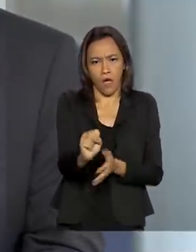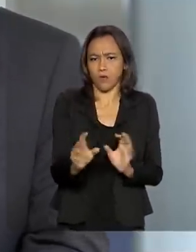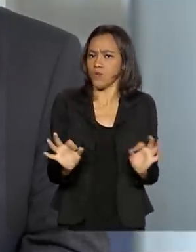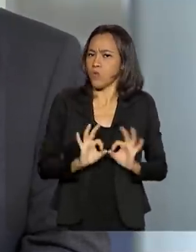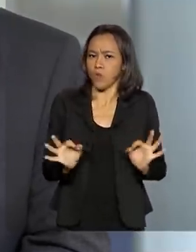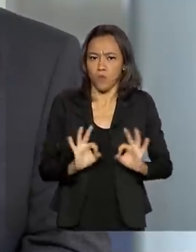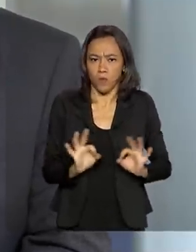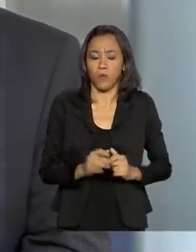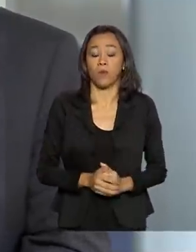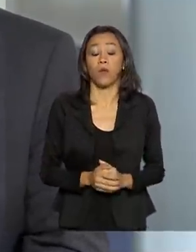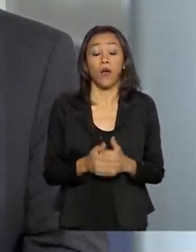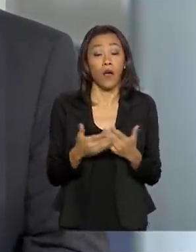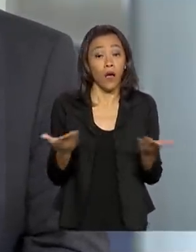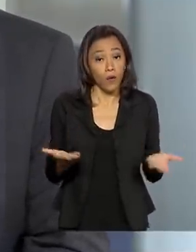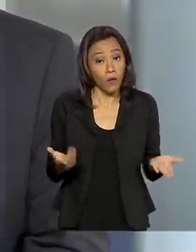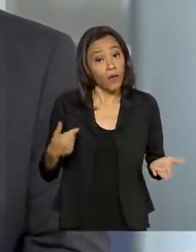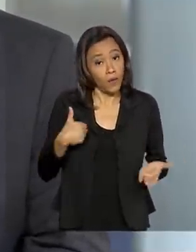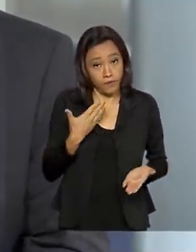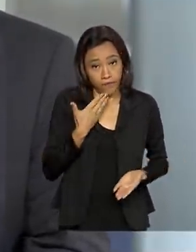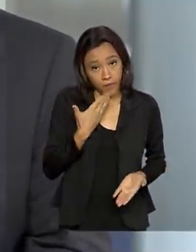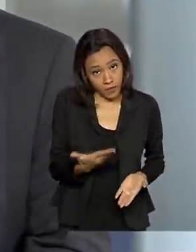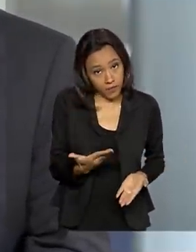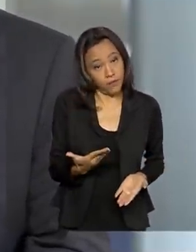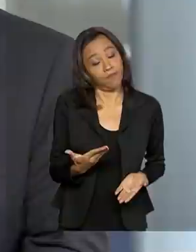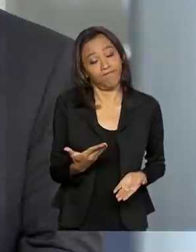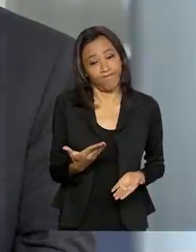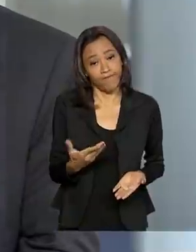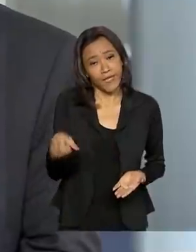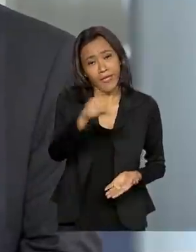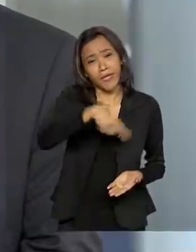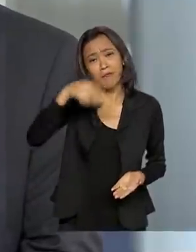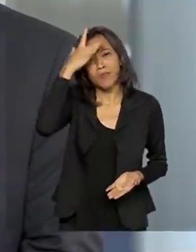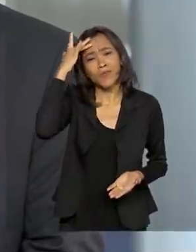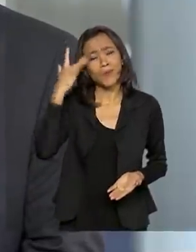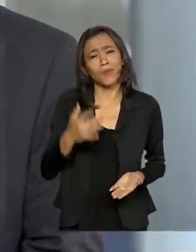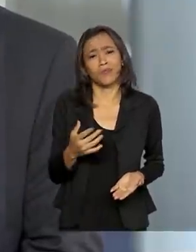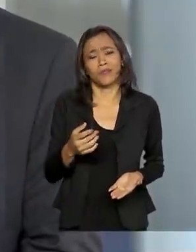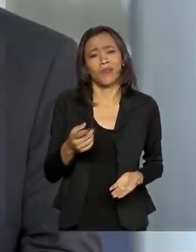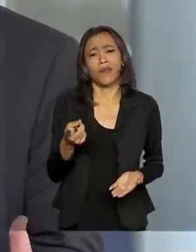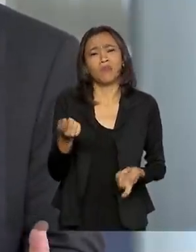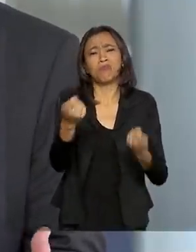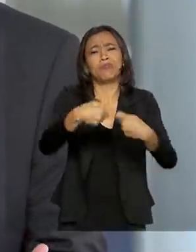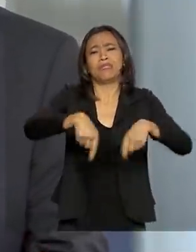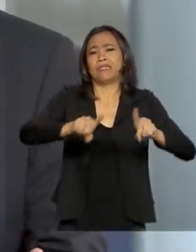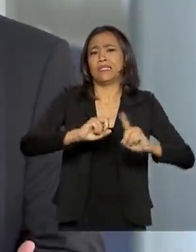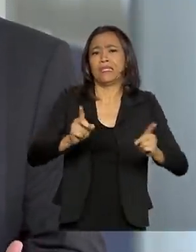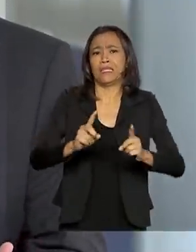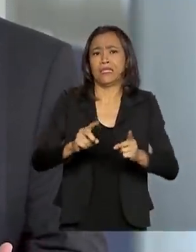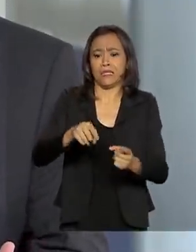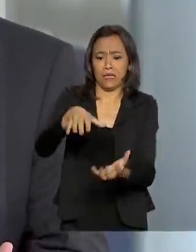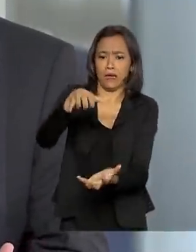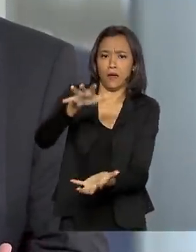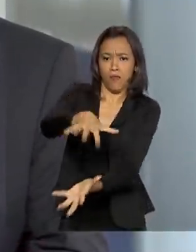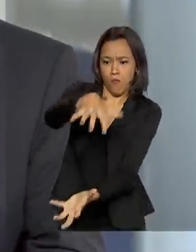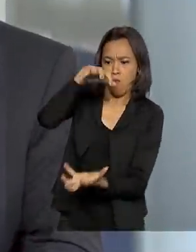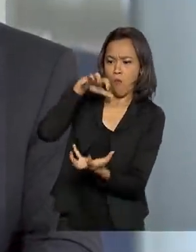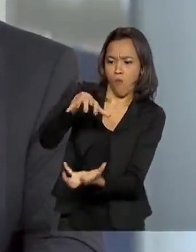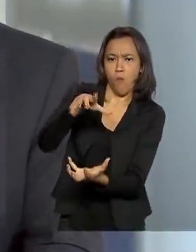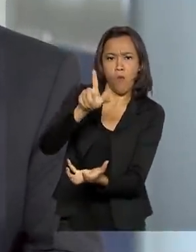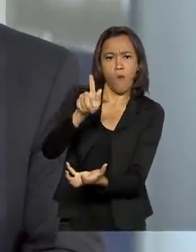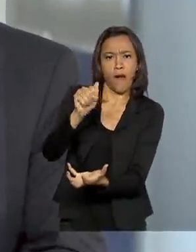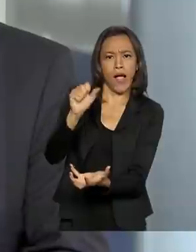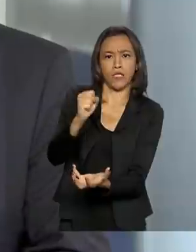Agora, eu solicito, né, que as pessoas não façam, não há necessidade de estocar o botijão, de